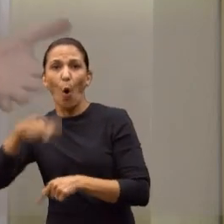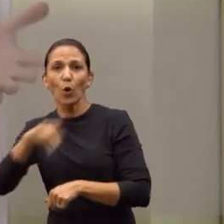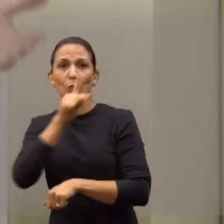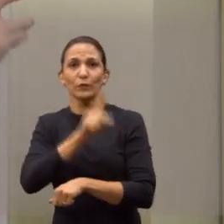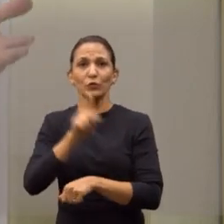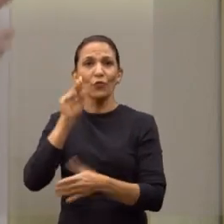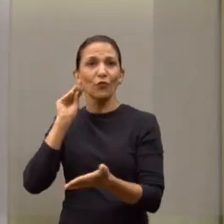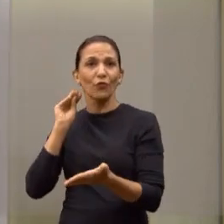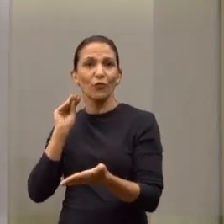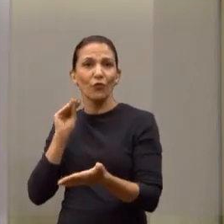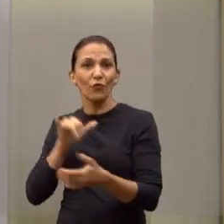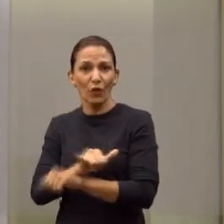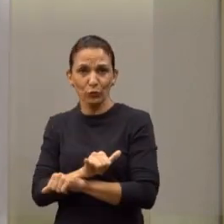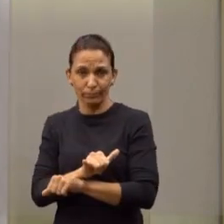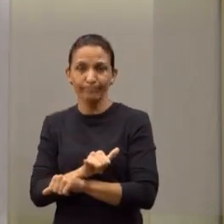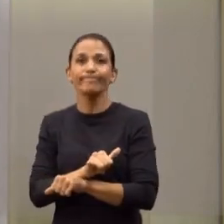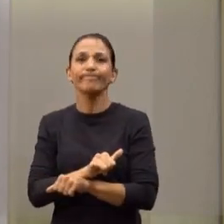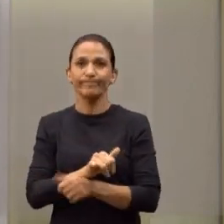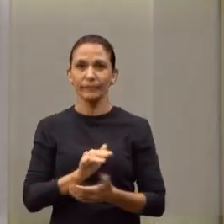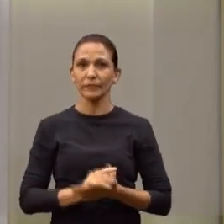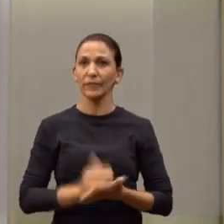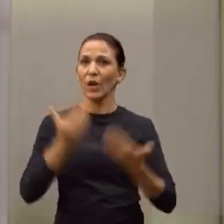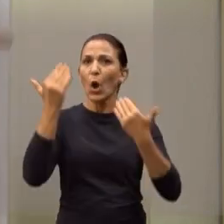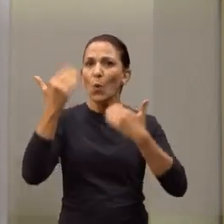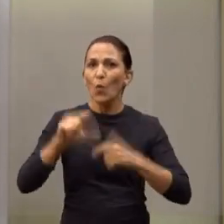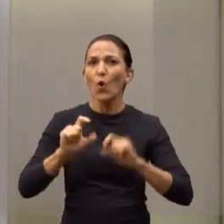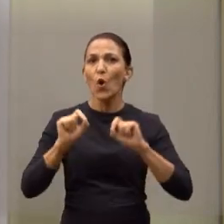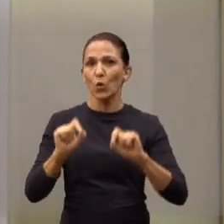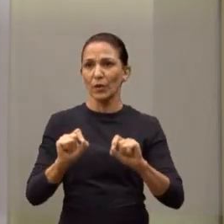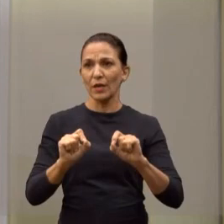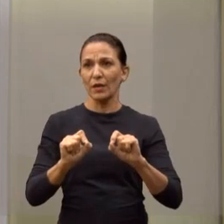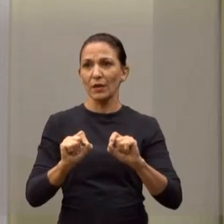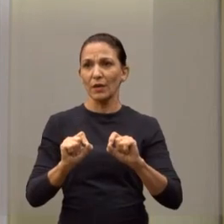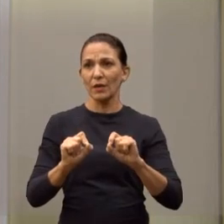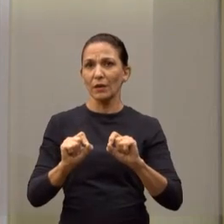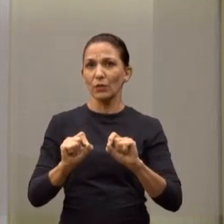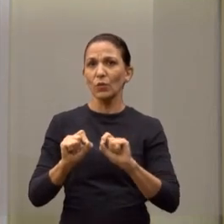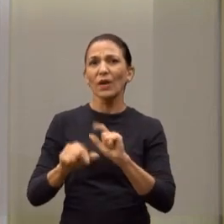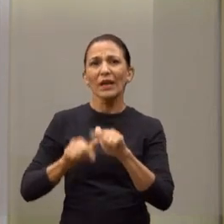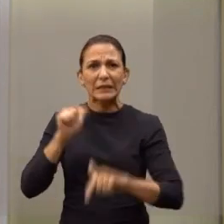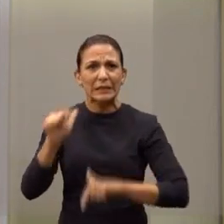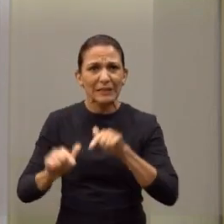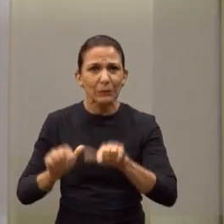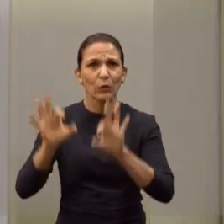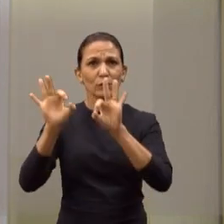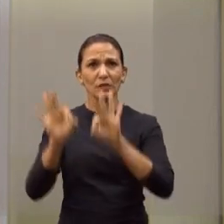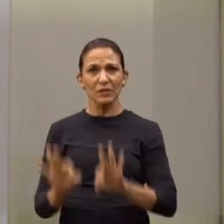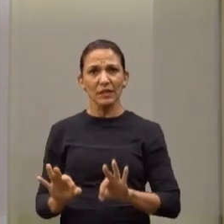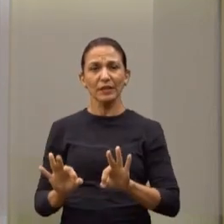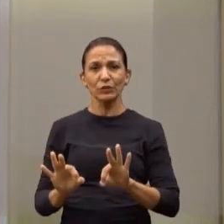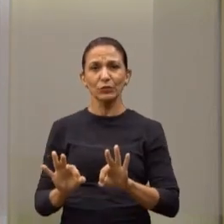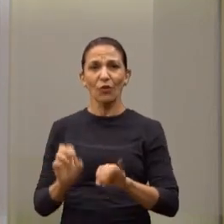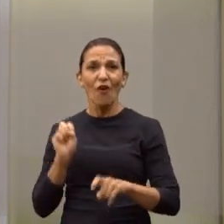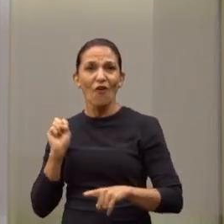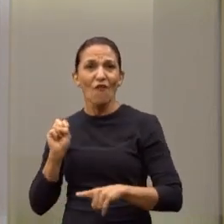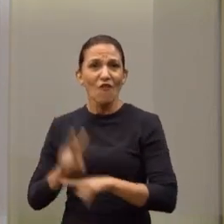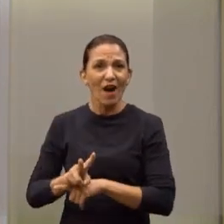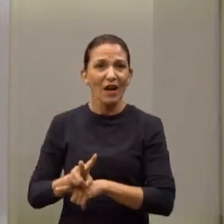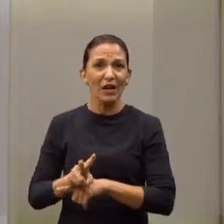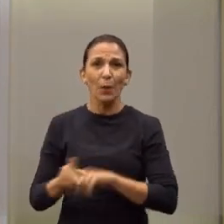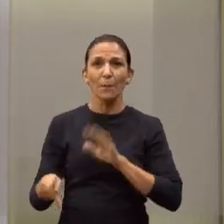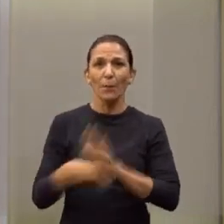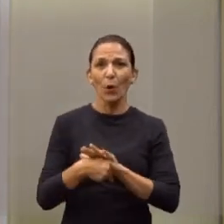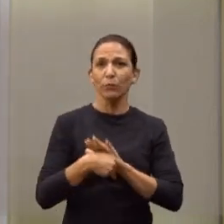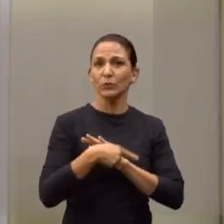não está comprovado a ouvir aquilo ele prestou um serviço ele não fez ele não cobriu Essa vaga por ele